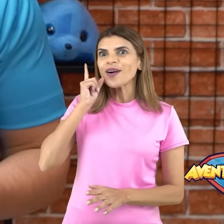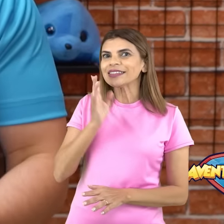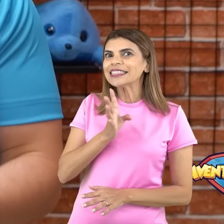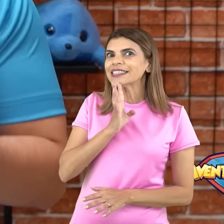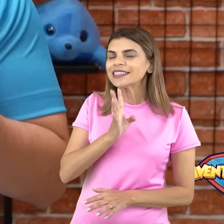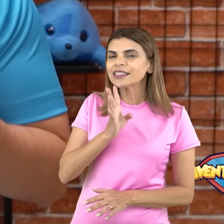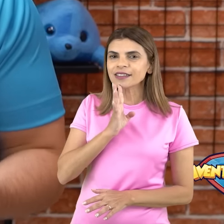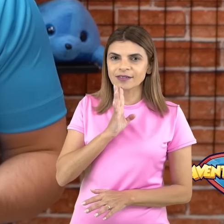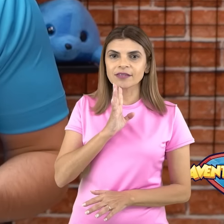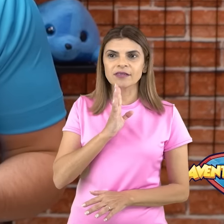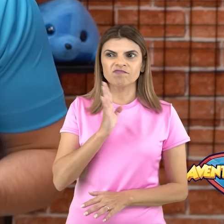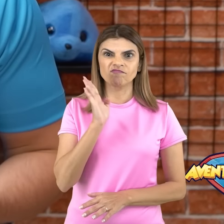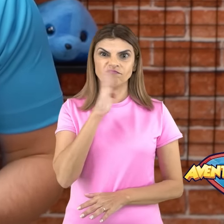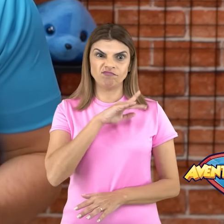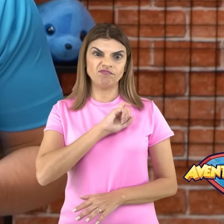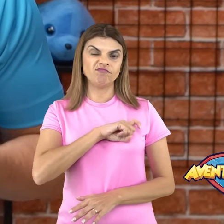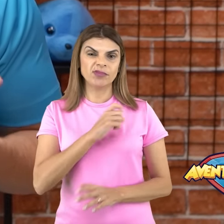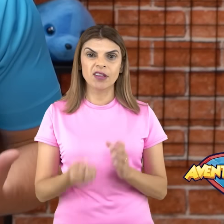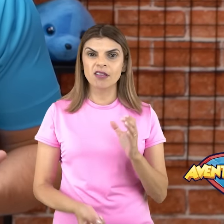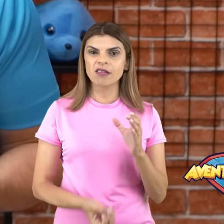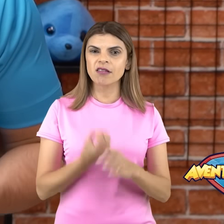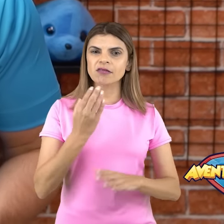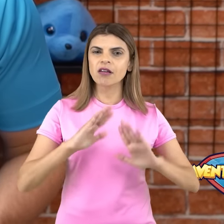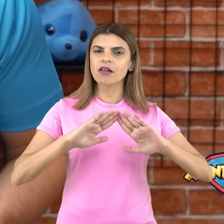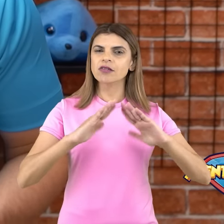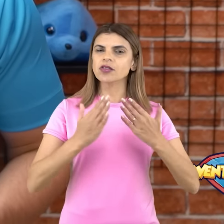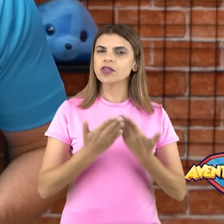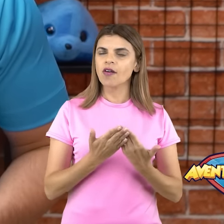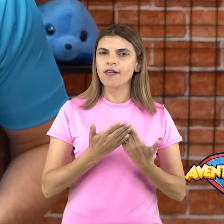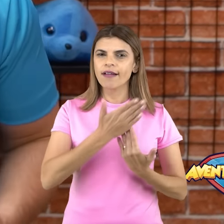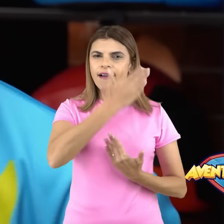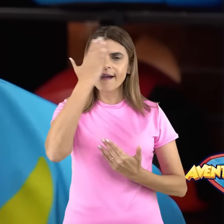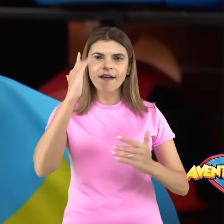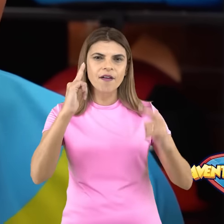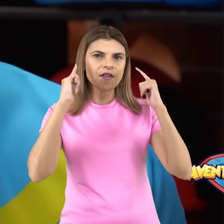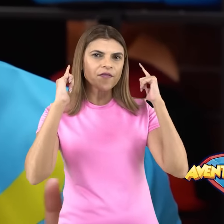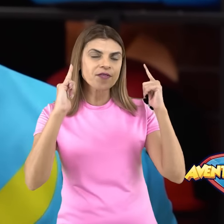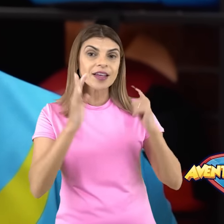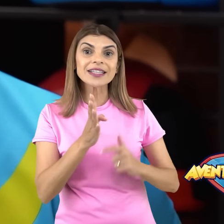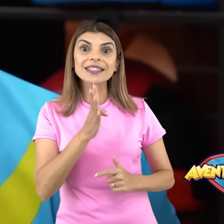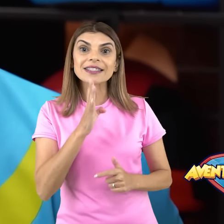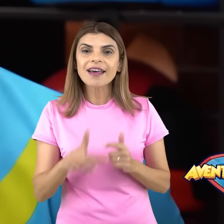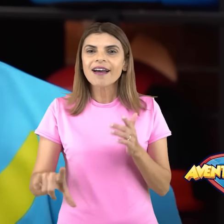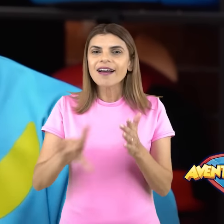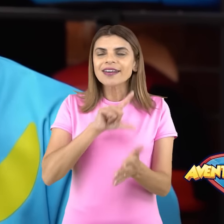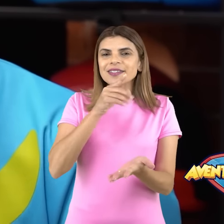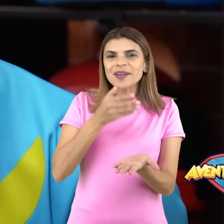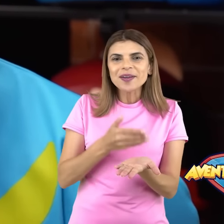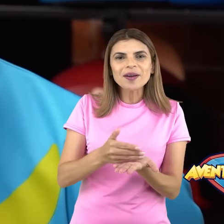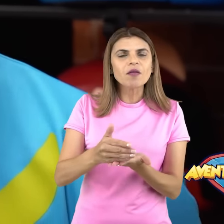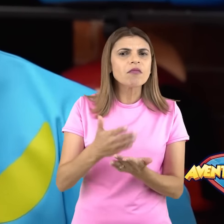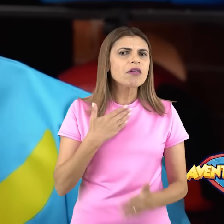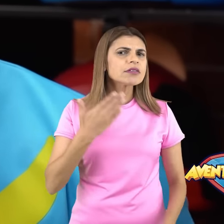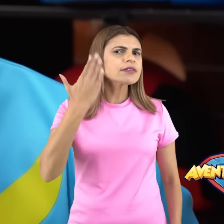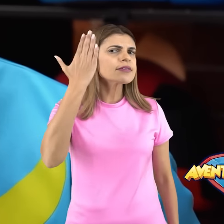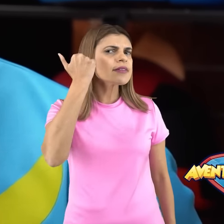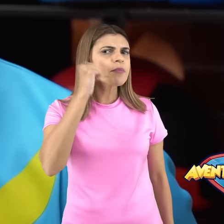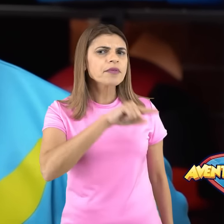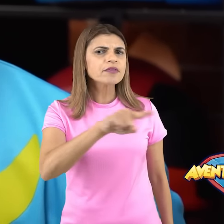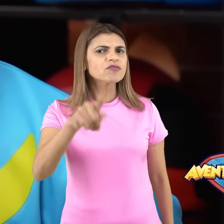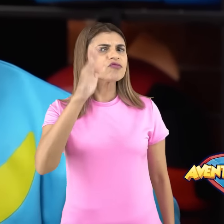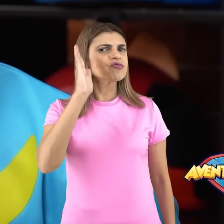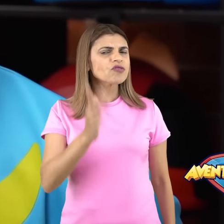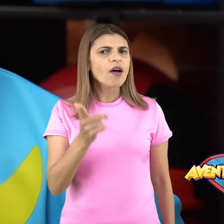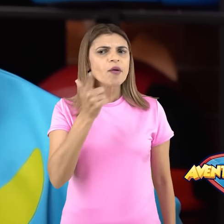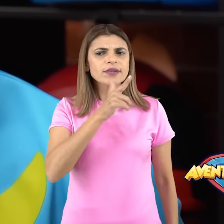ontem, em que um vilão criou uma escola de aventureiros. Mas antes de começar o episódio, eu quero saber quem aí de